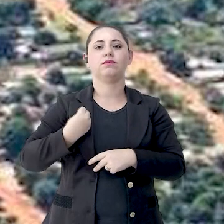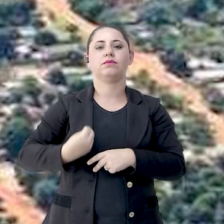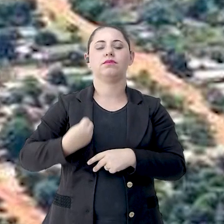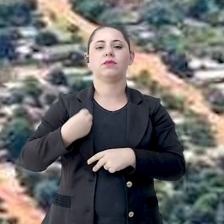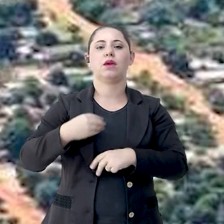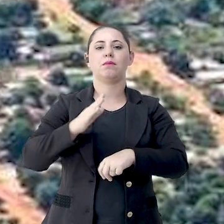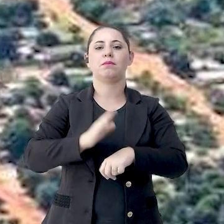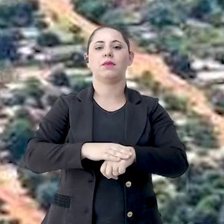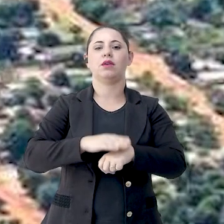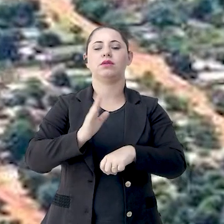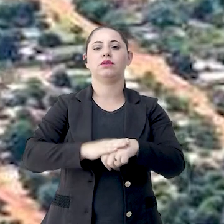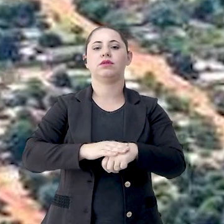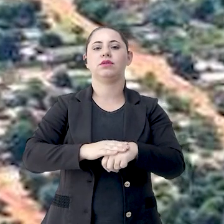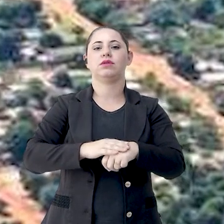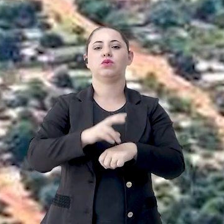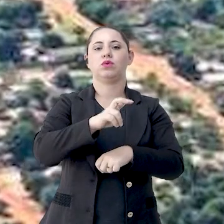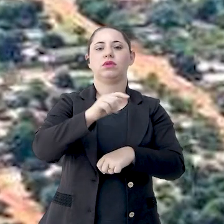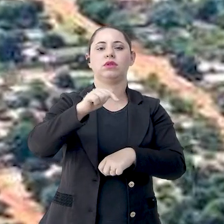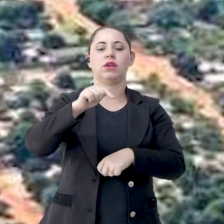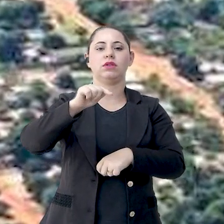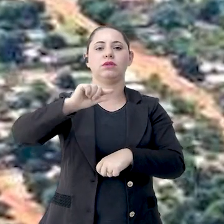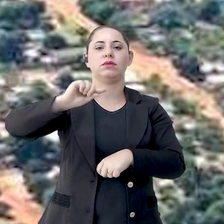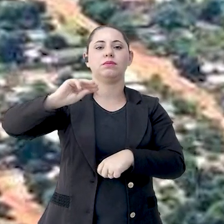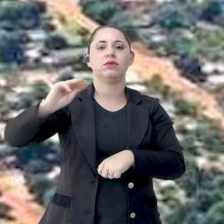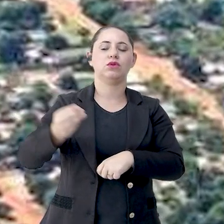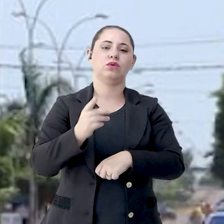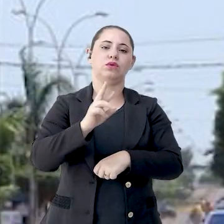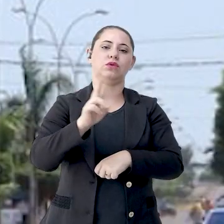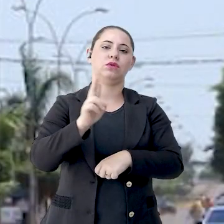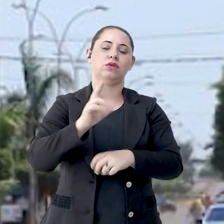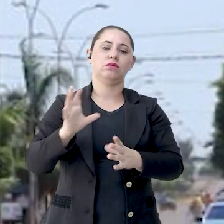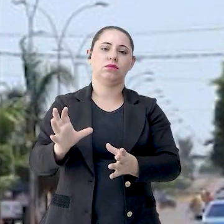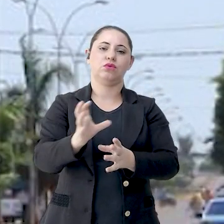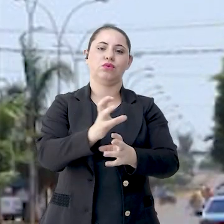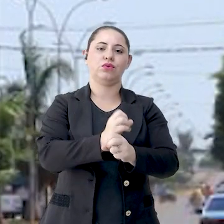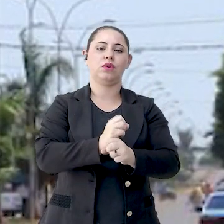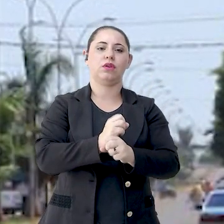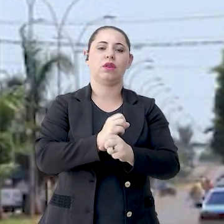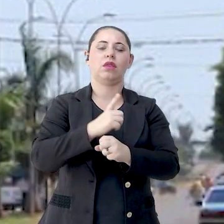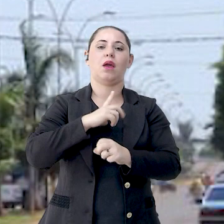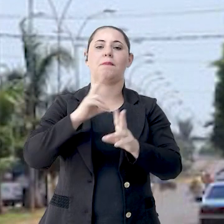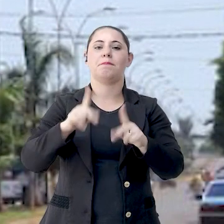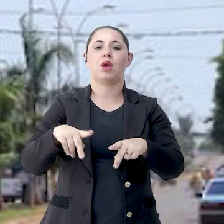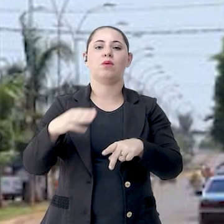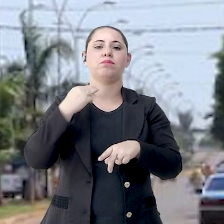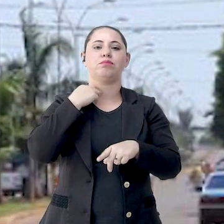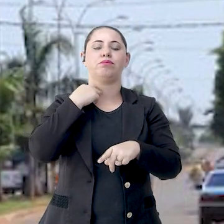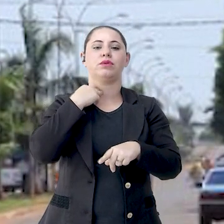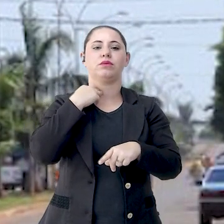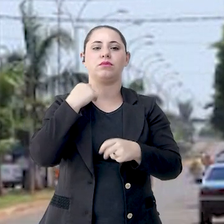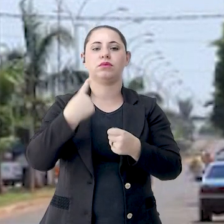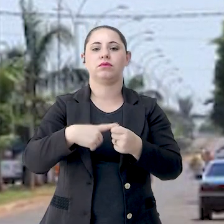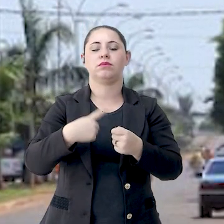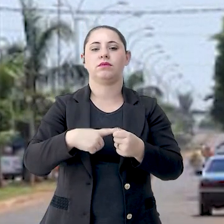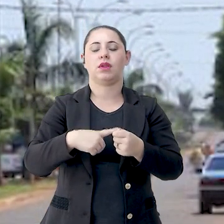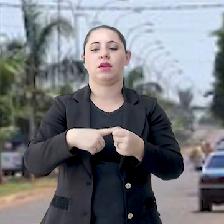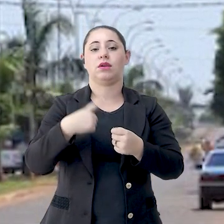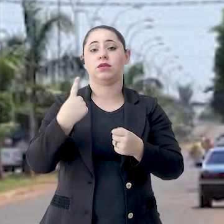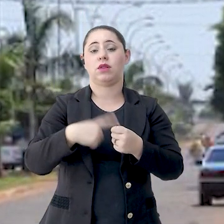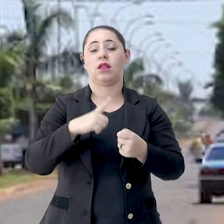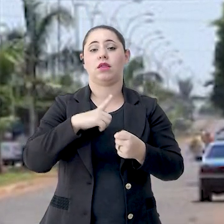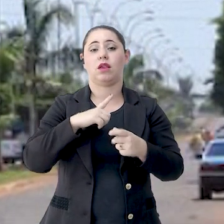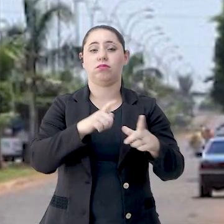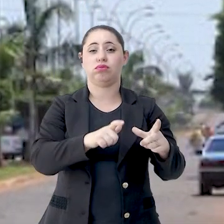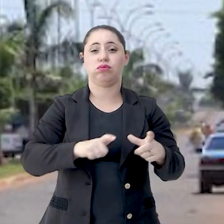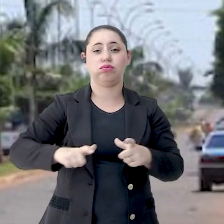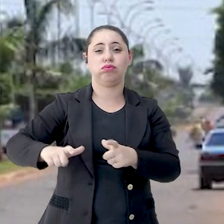reais foram arrecadados e passaram pelos cofres do município. A cidade tem no setor do comércio e serviços sua principal fonte